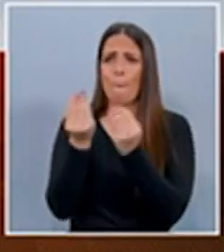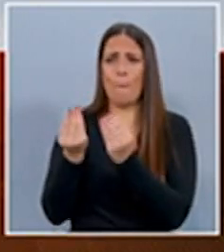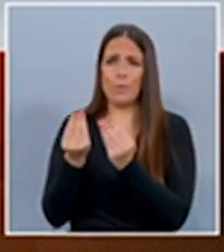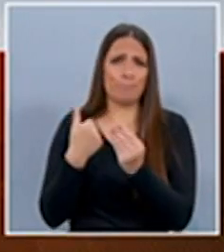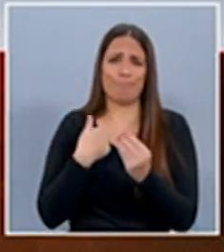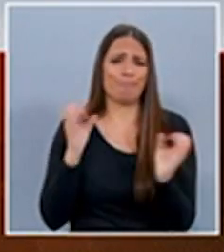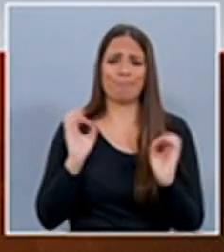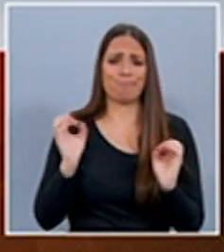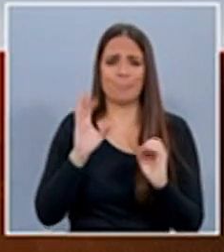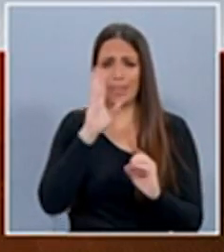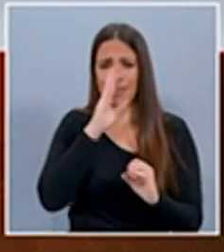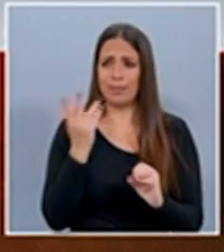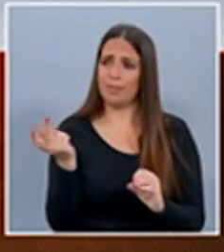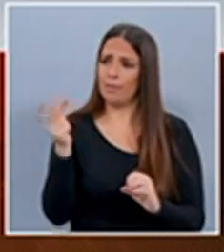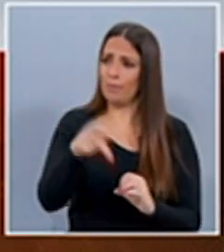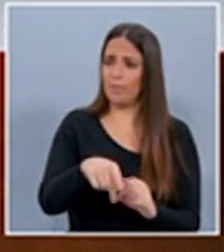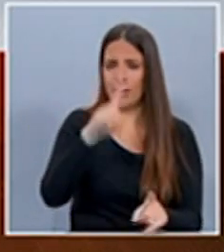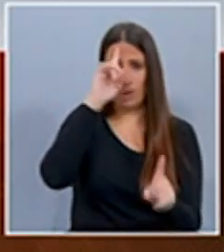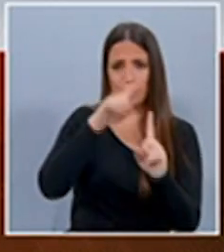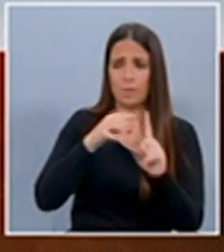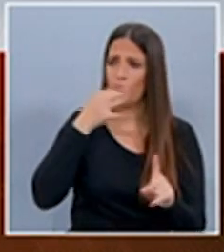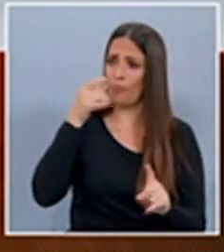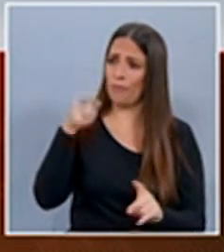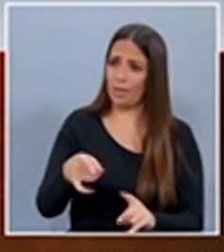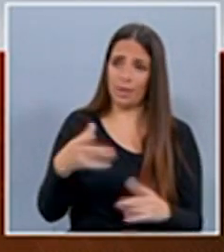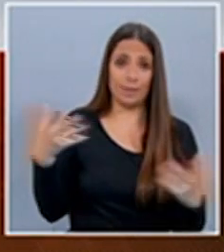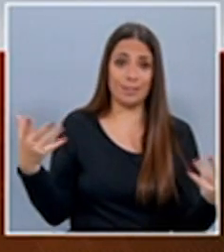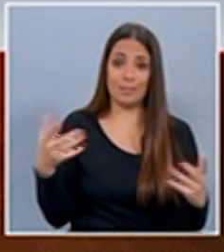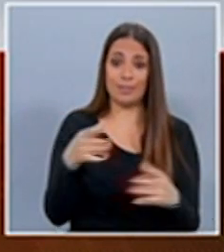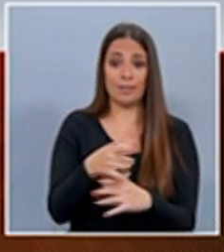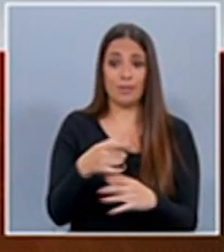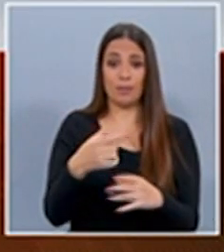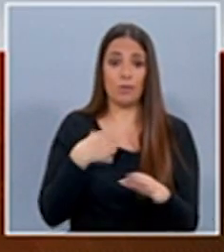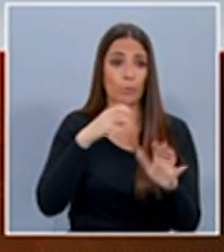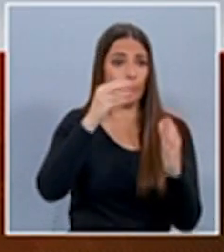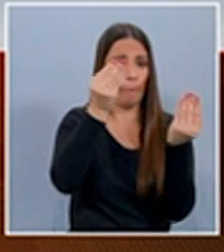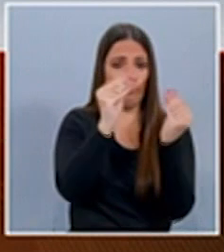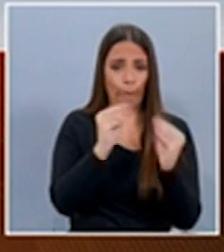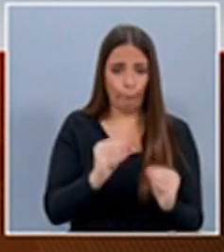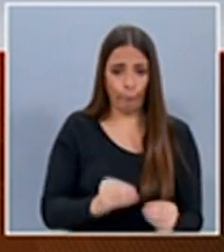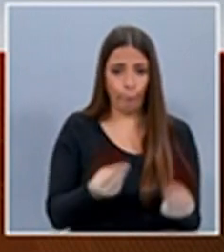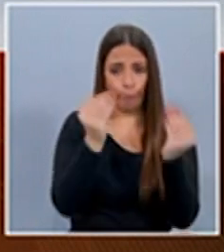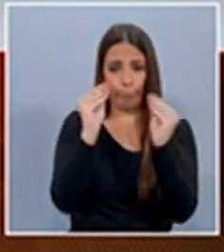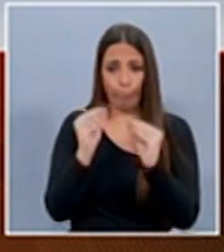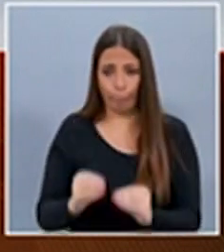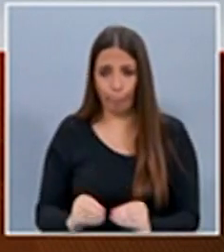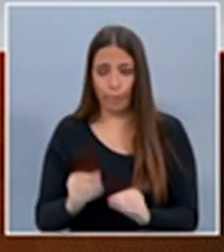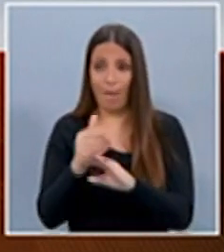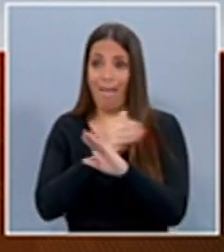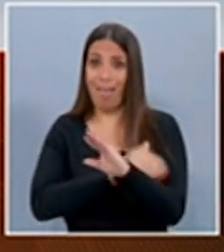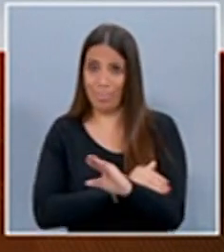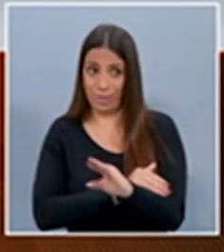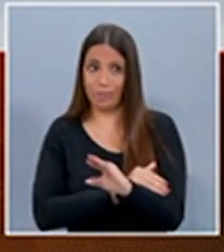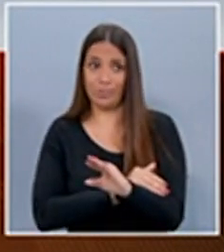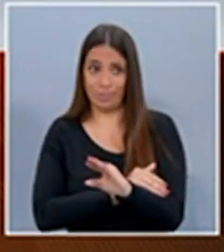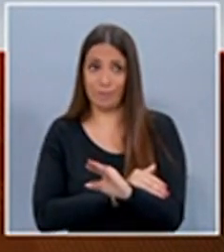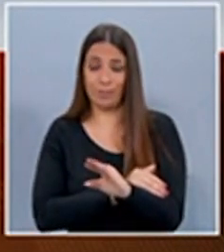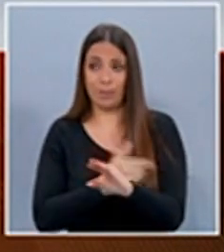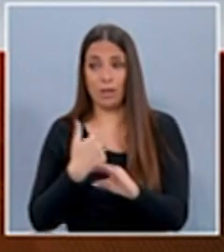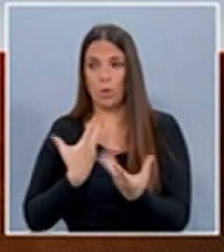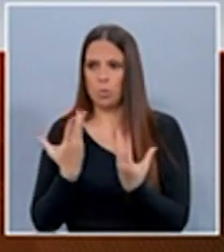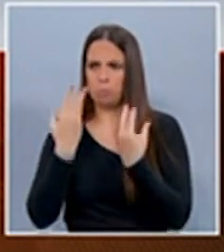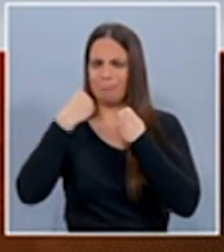se vierem para me ouvir falar sobre isso, tenho um espetáculo inteiro que escrevi antes deste fim de semana. Ainda estou a processar o que